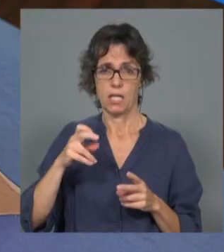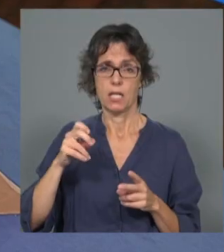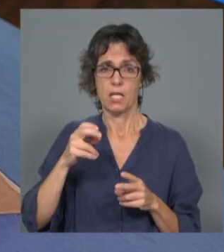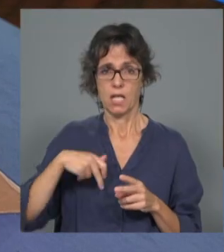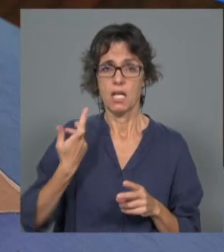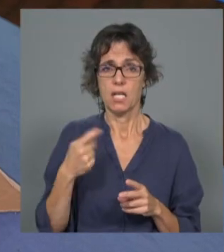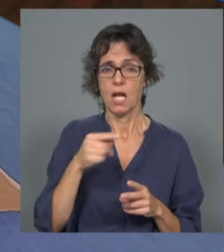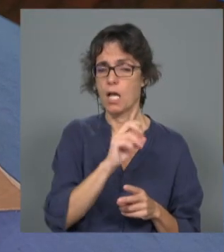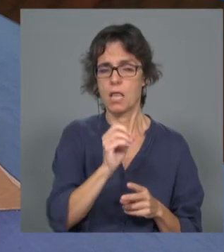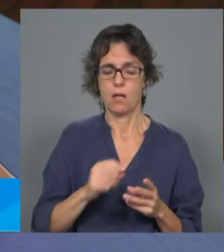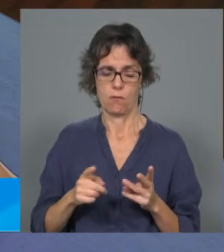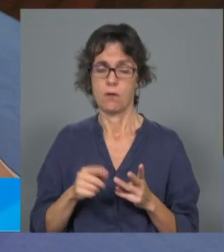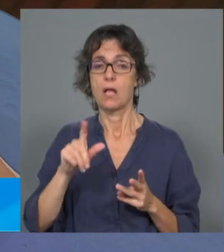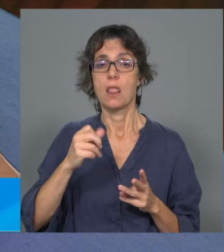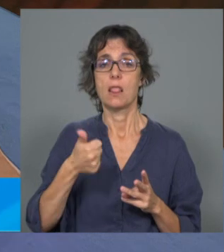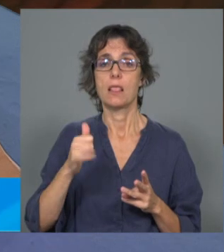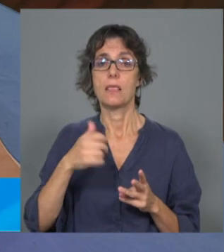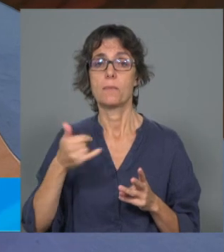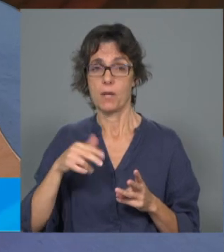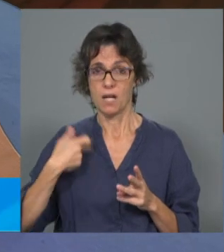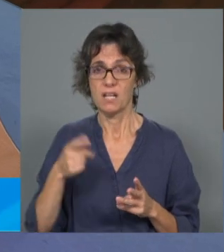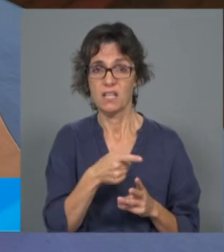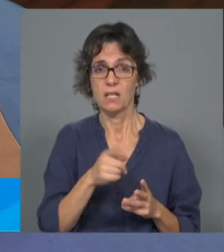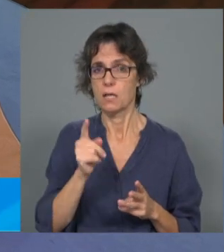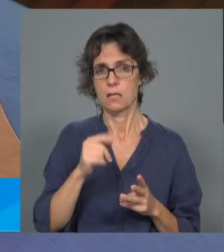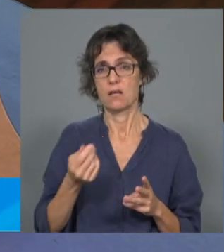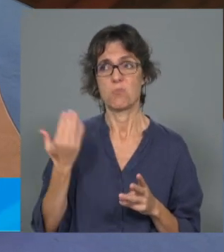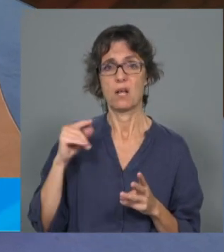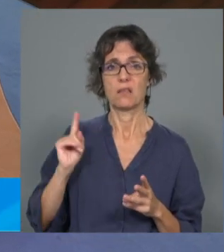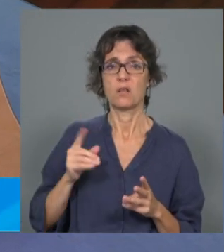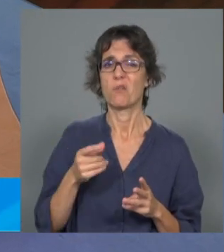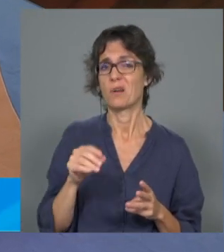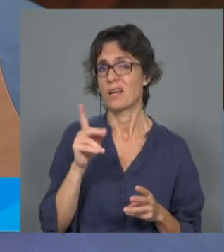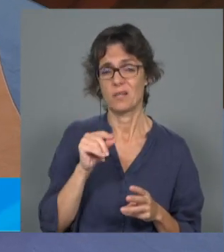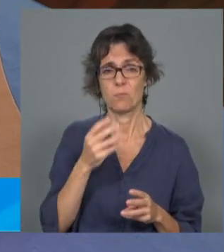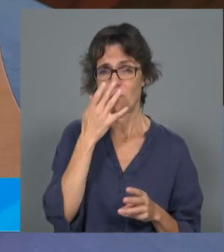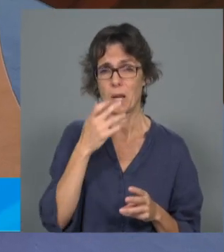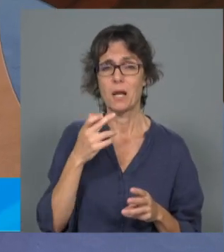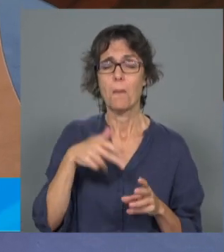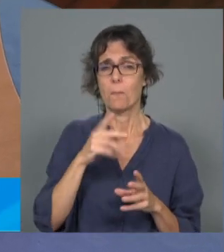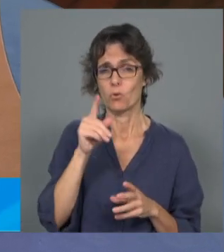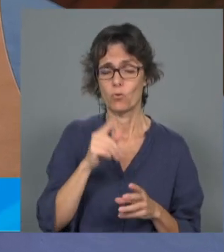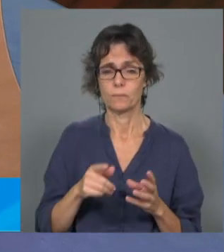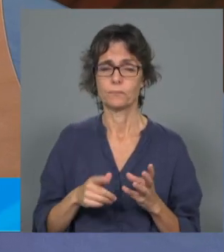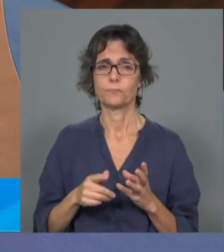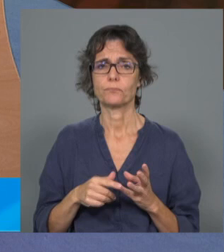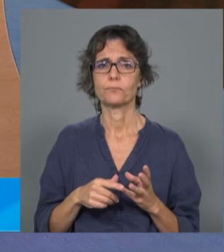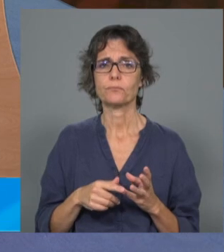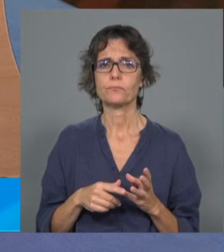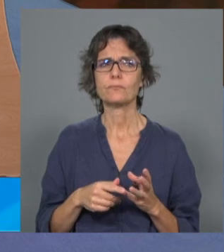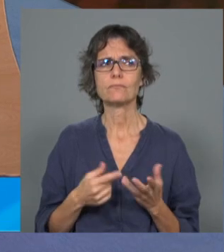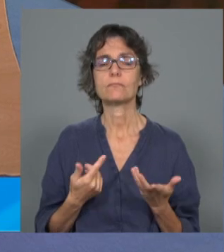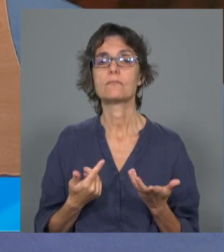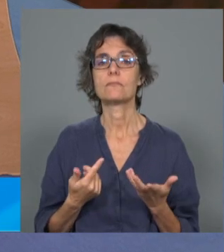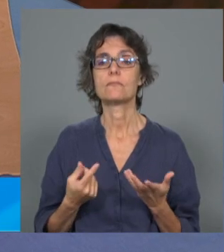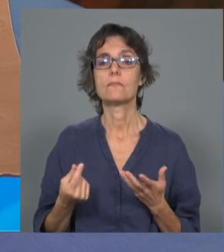nada em petróleo. A Líbia é rica? Já não era, e nada em petróleo. Os economistas conhecem muito bem isto, que é ter